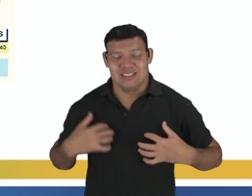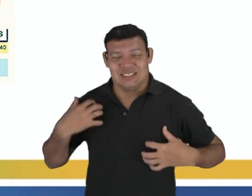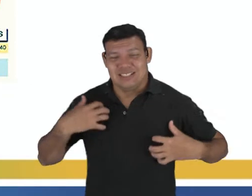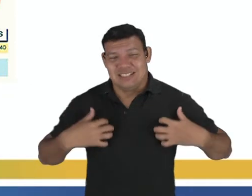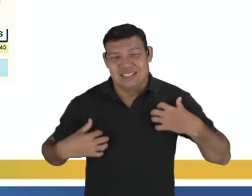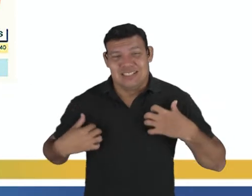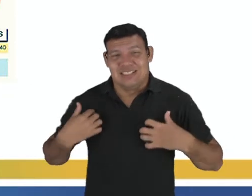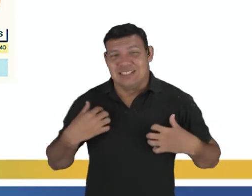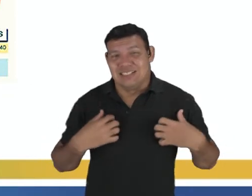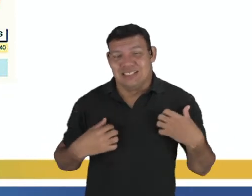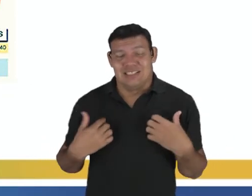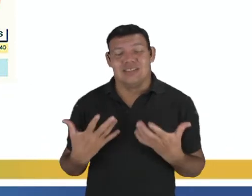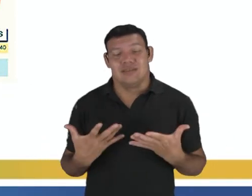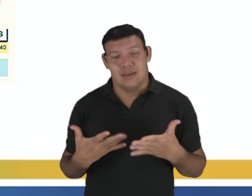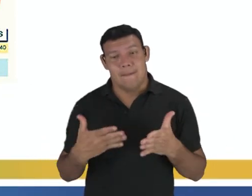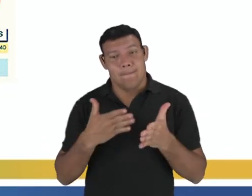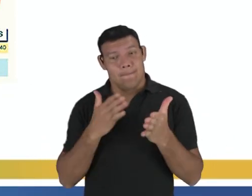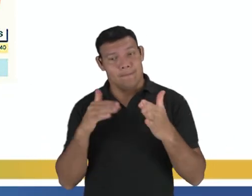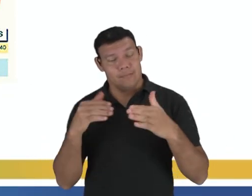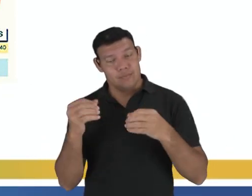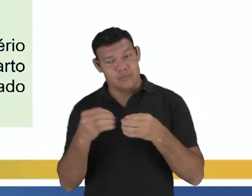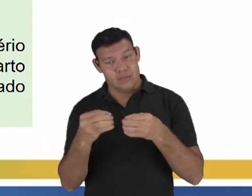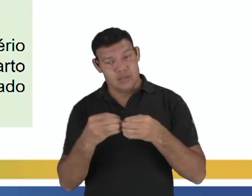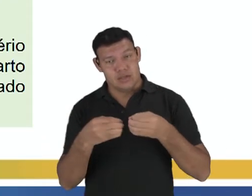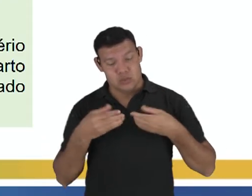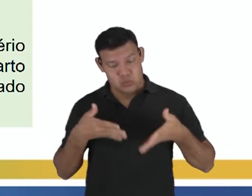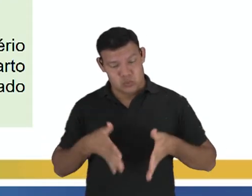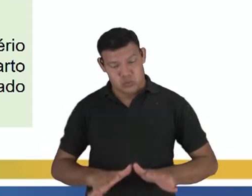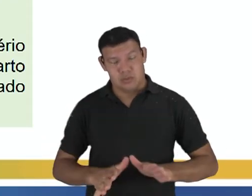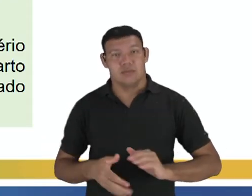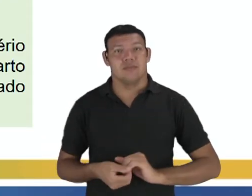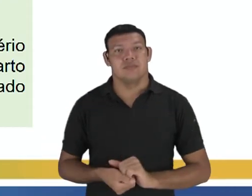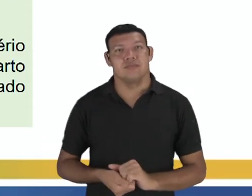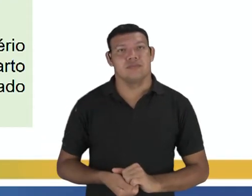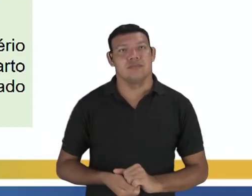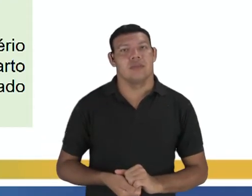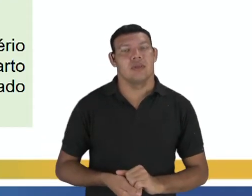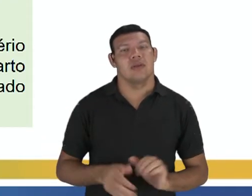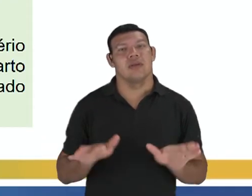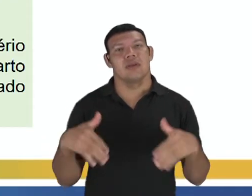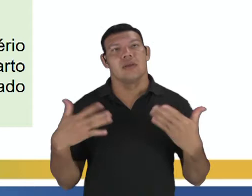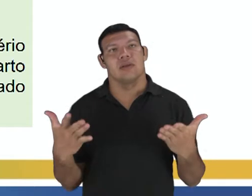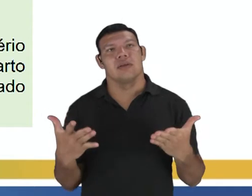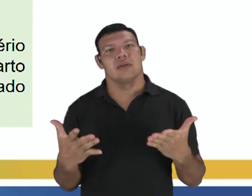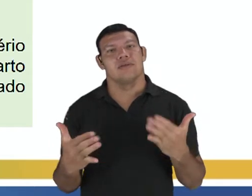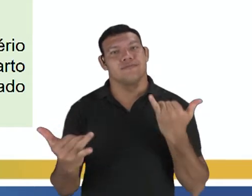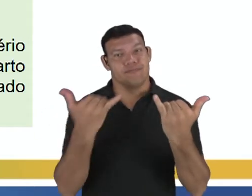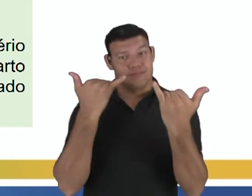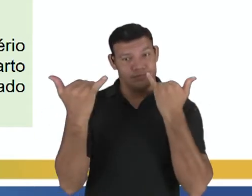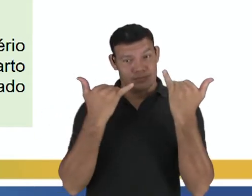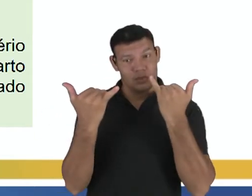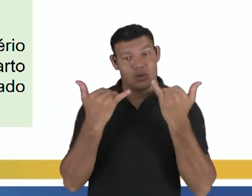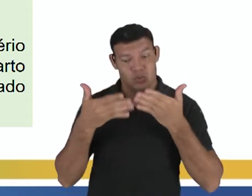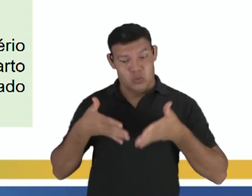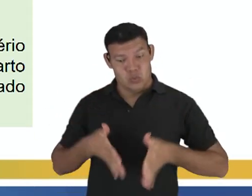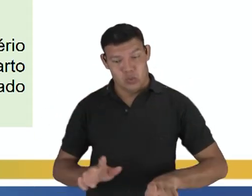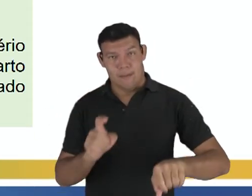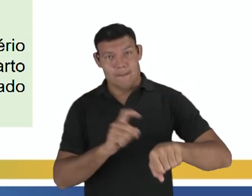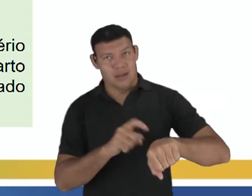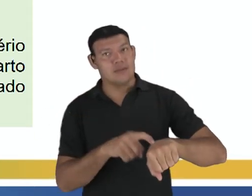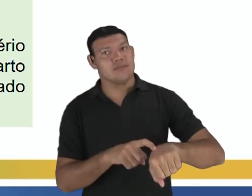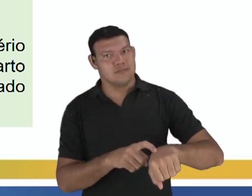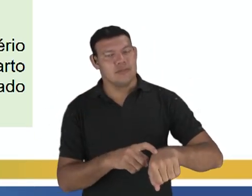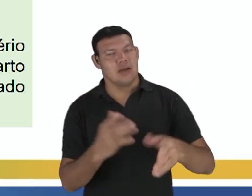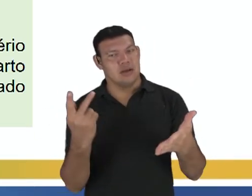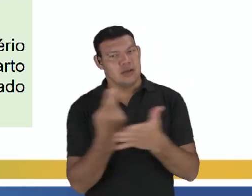devido à proximidade do parto e sobre o parto nós temos aqui em informações importantes a respeito da